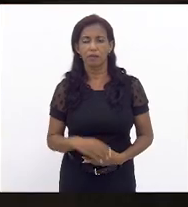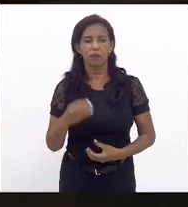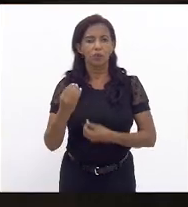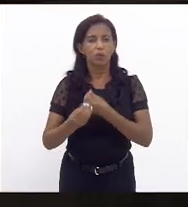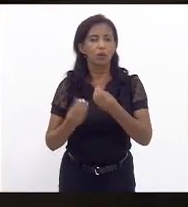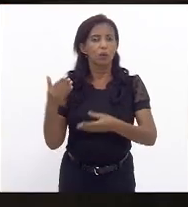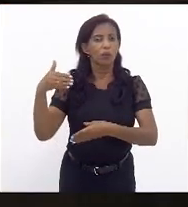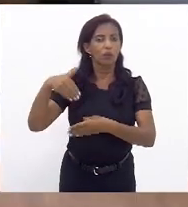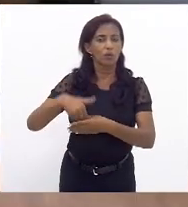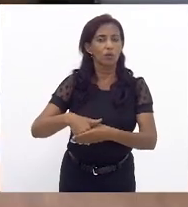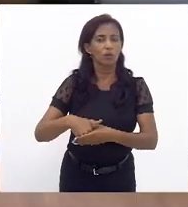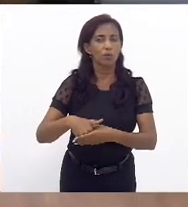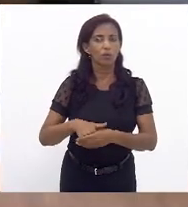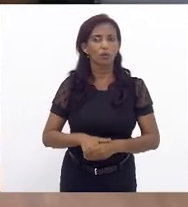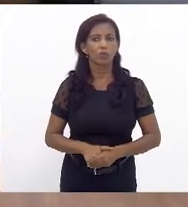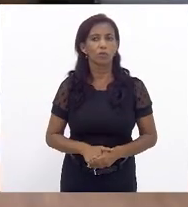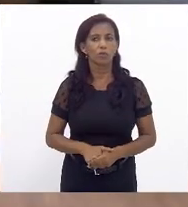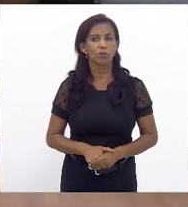Jair Bittencourt?